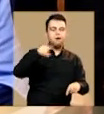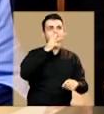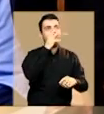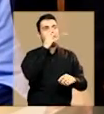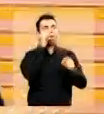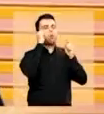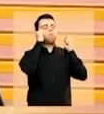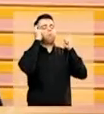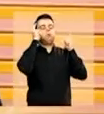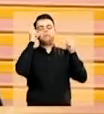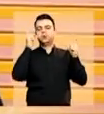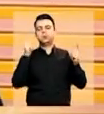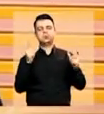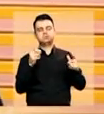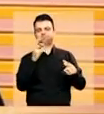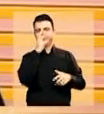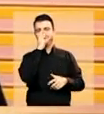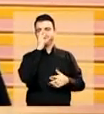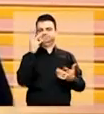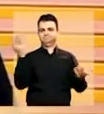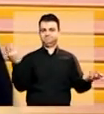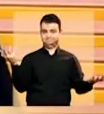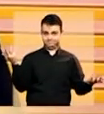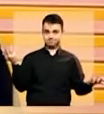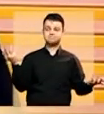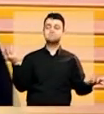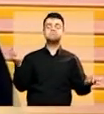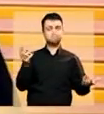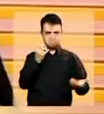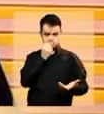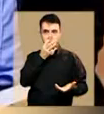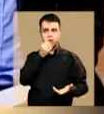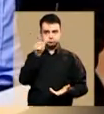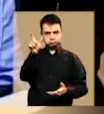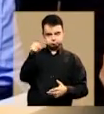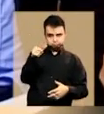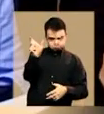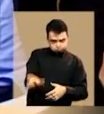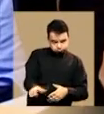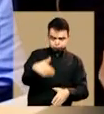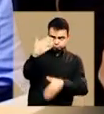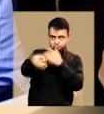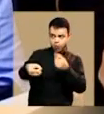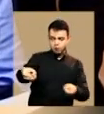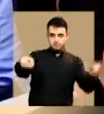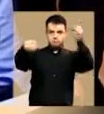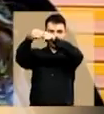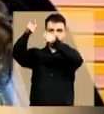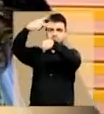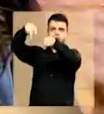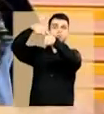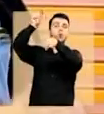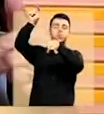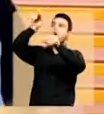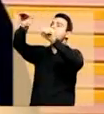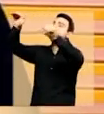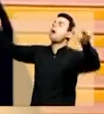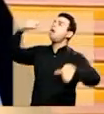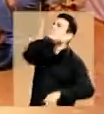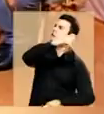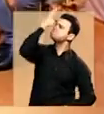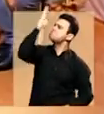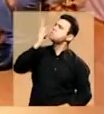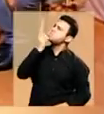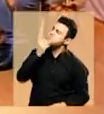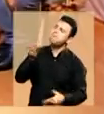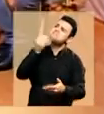fascinados, e eles são as nossas grandes propagandas, porque eles retornam aos seus países e eles falam, gente,